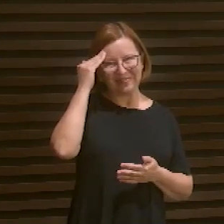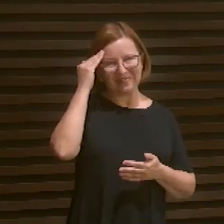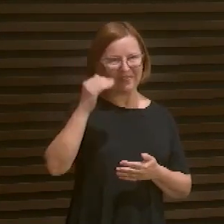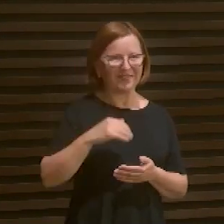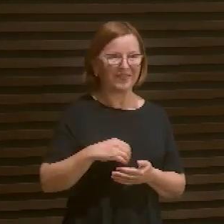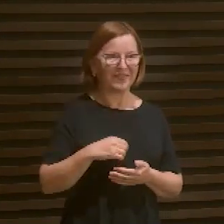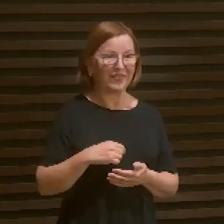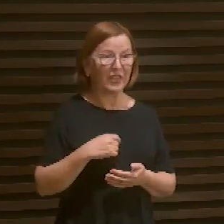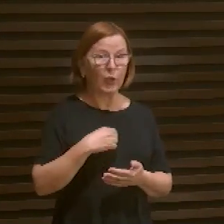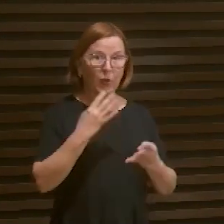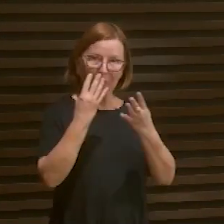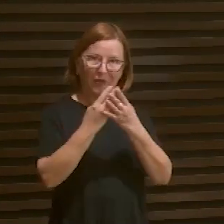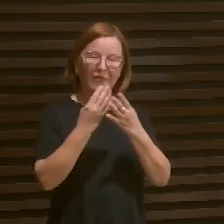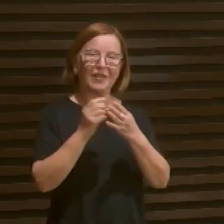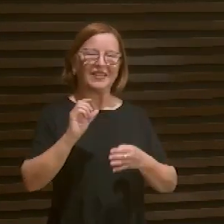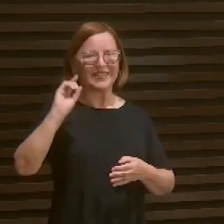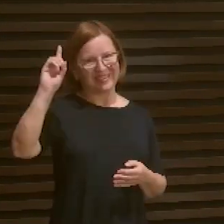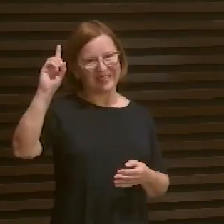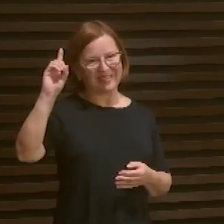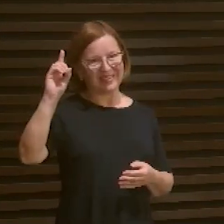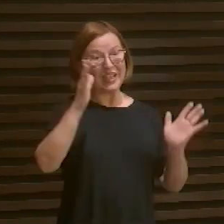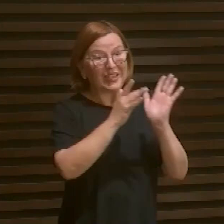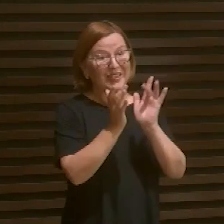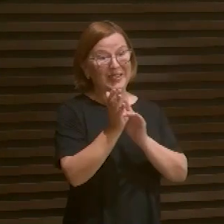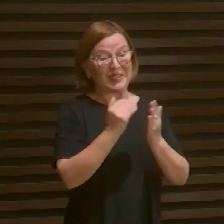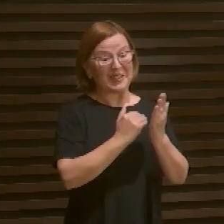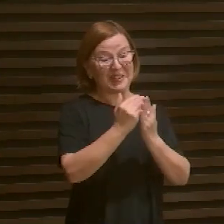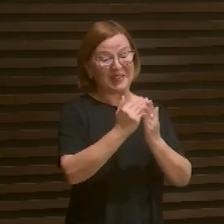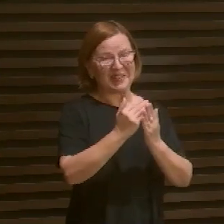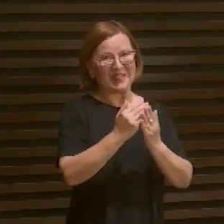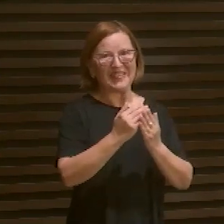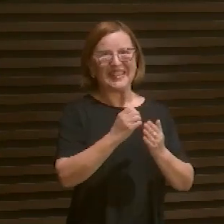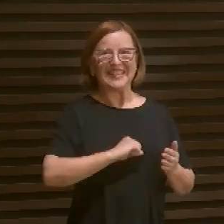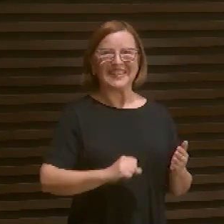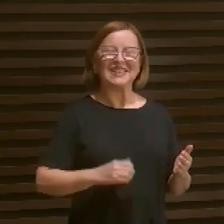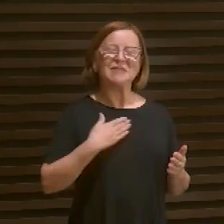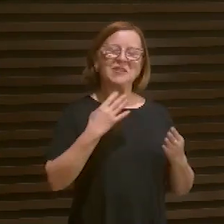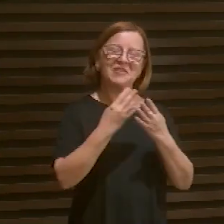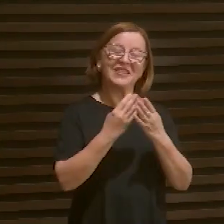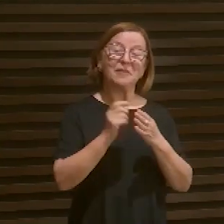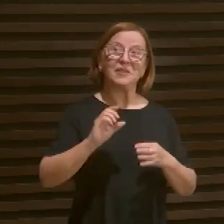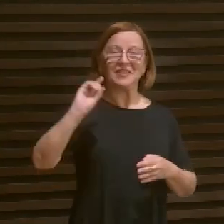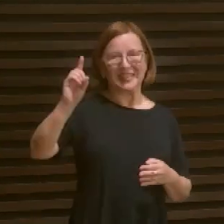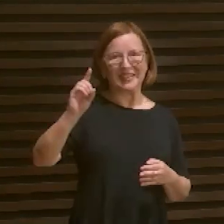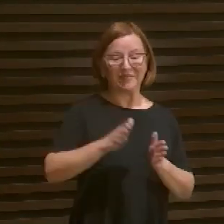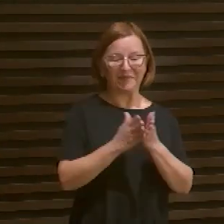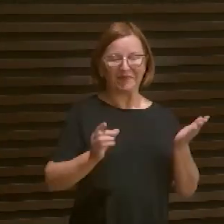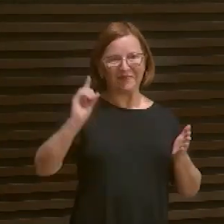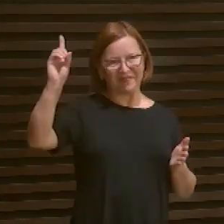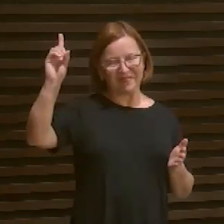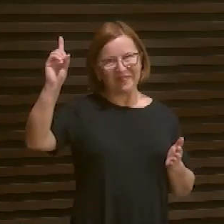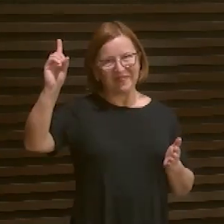Eu confesso a palavra de Deus. Jesus é o sumo sacerdote da minha confissão. A palavra de Deus, as Escrituras,